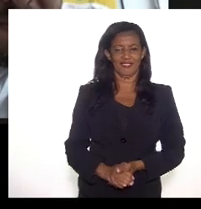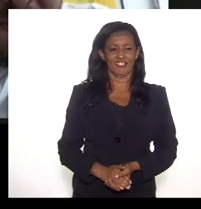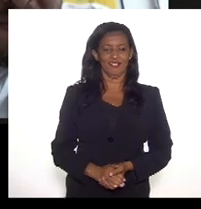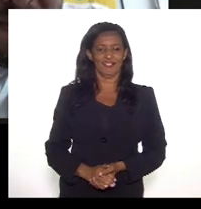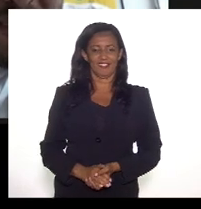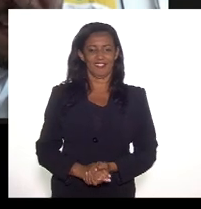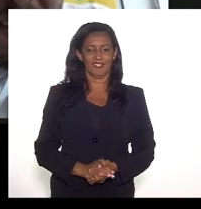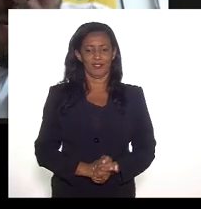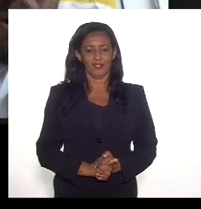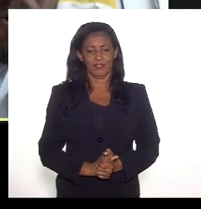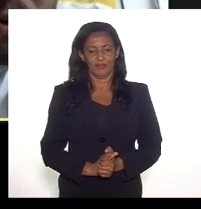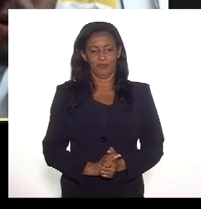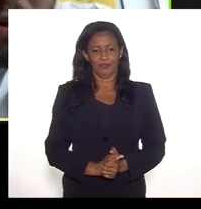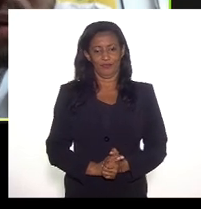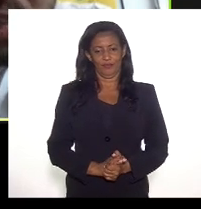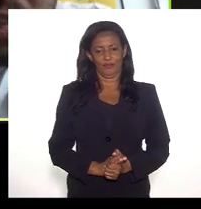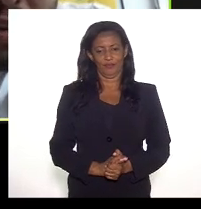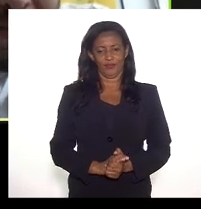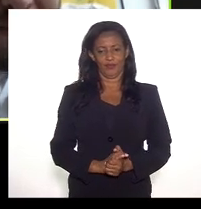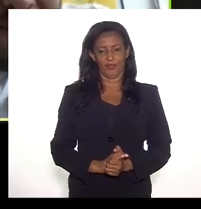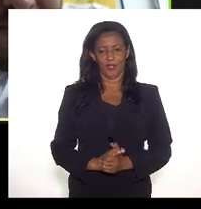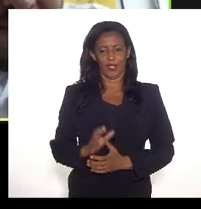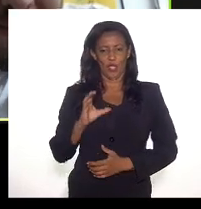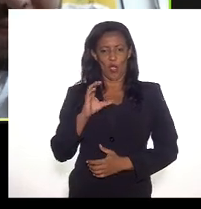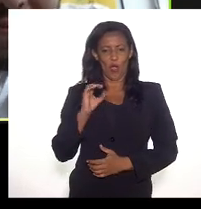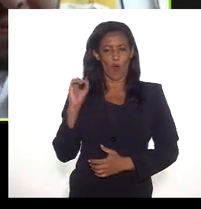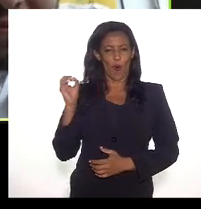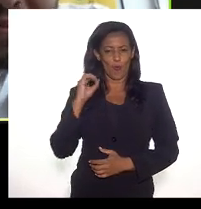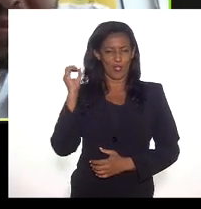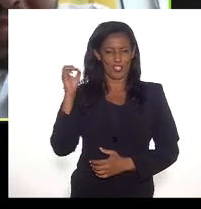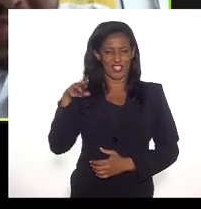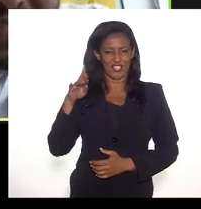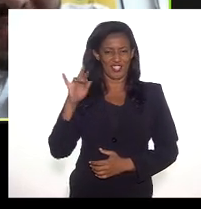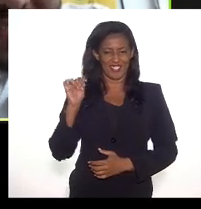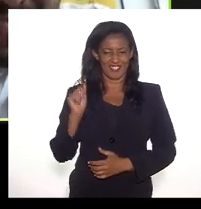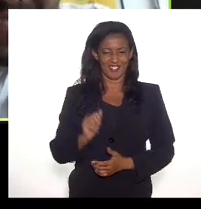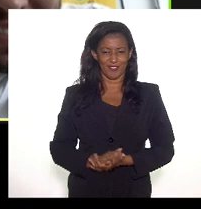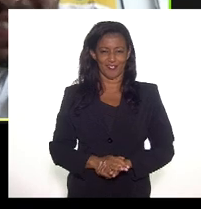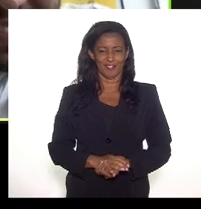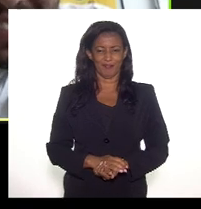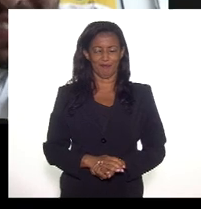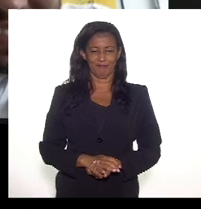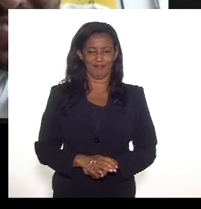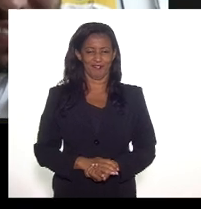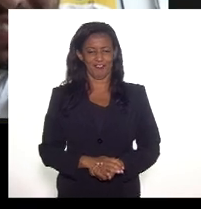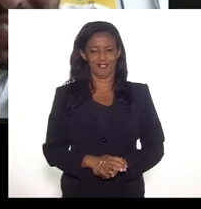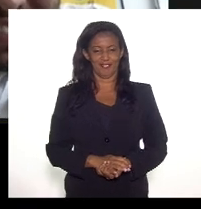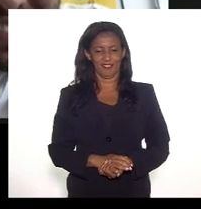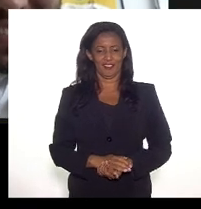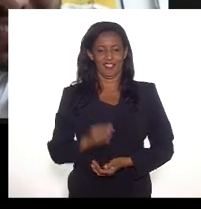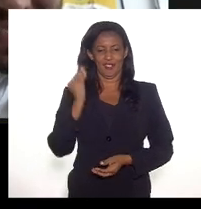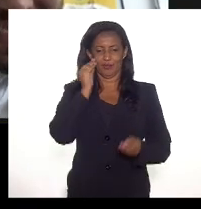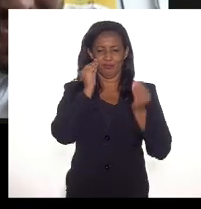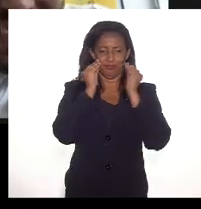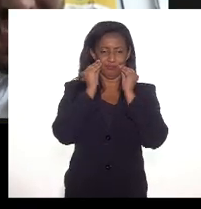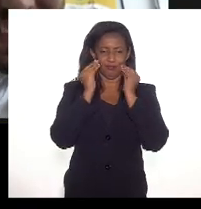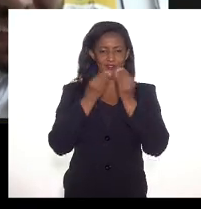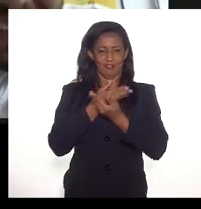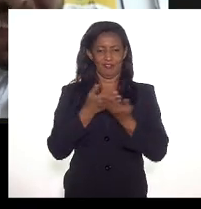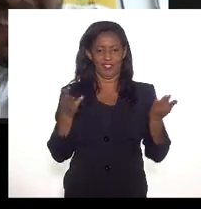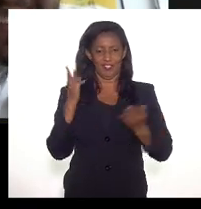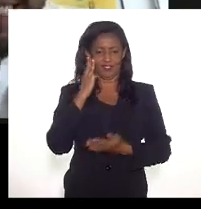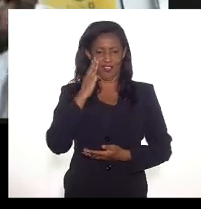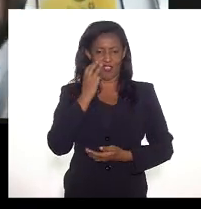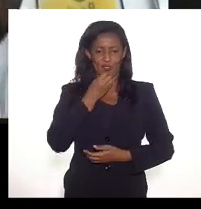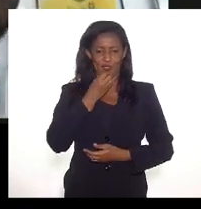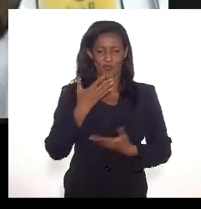É tudo comuna. O mundo comunista. É o comunavírus, tomou conta. Valeu, um beijo aí. Beijo, Valdeir aqui, tudo de